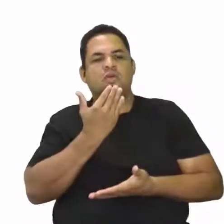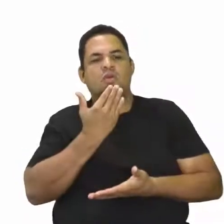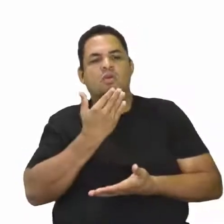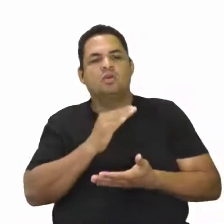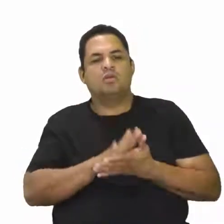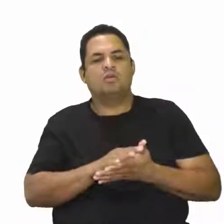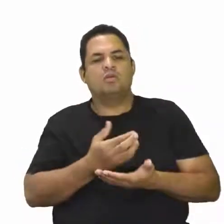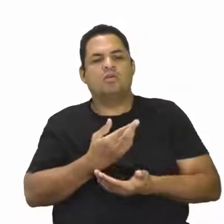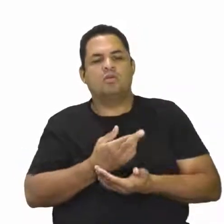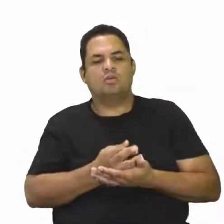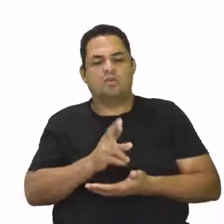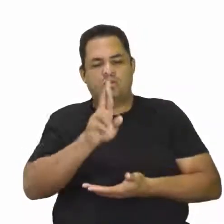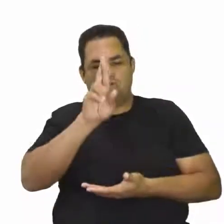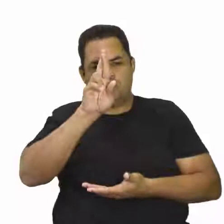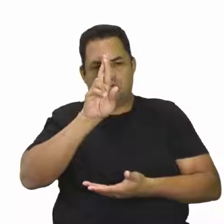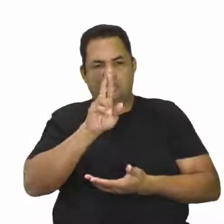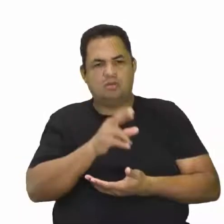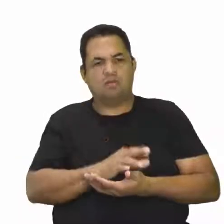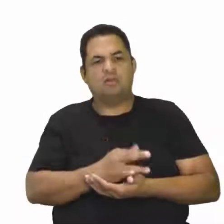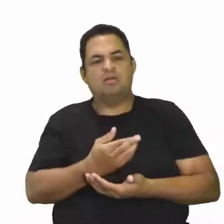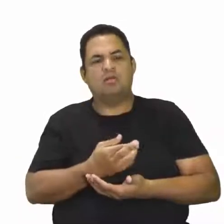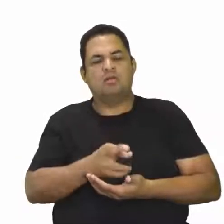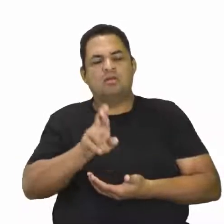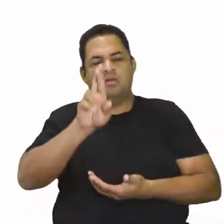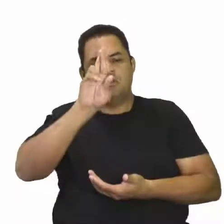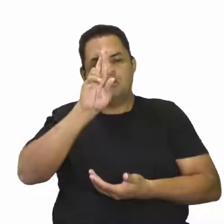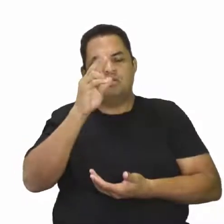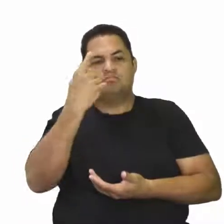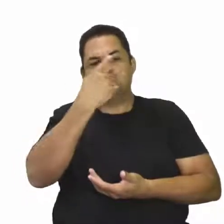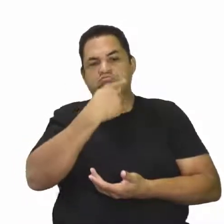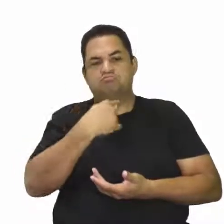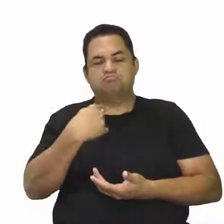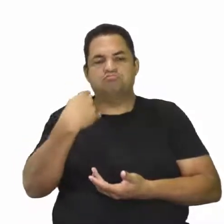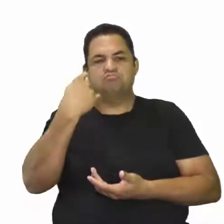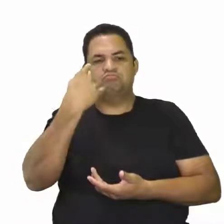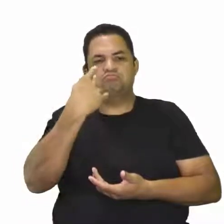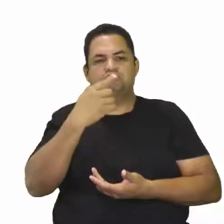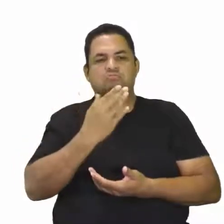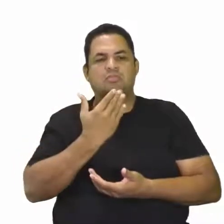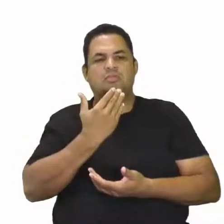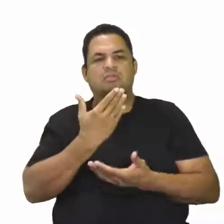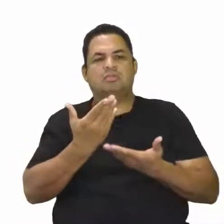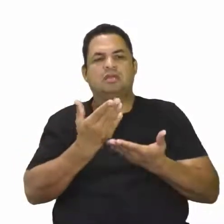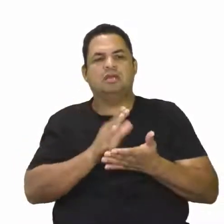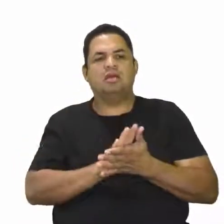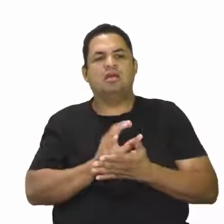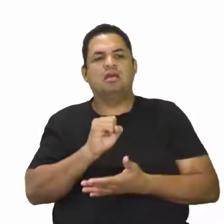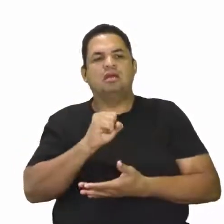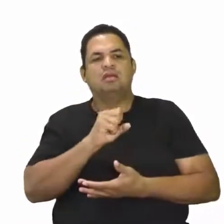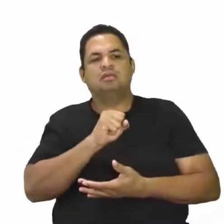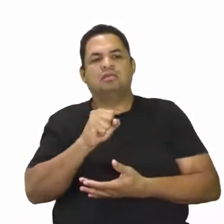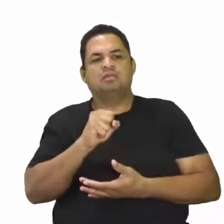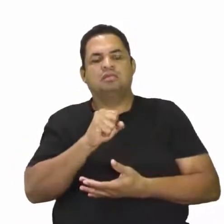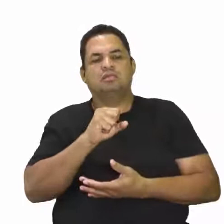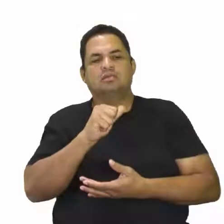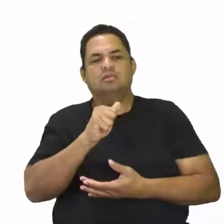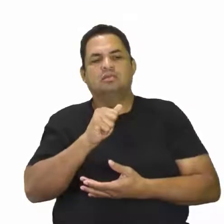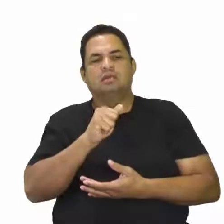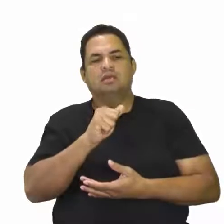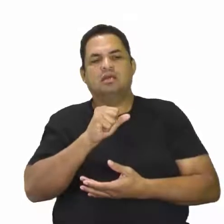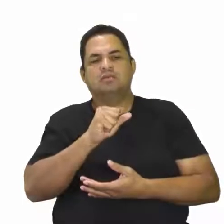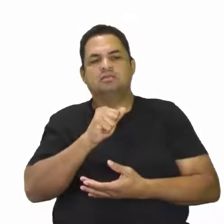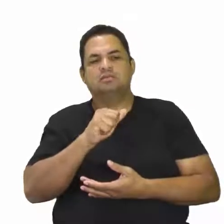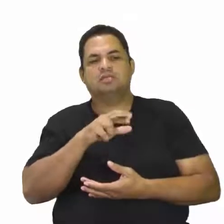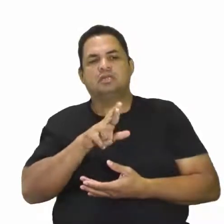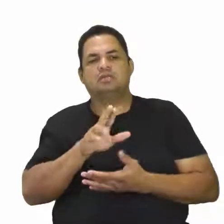ou almoçar É almoçar. almoçar. Que assar é a ação de